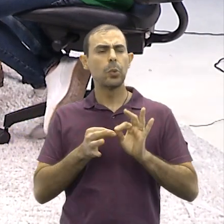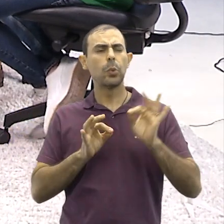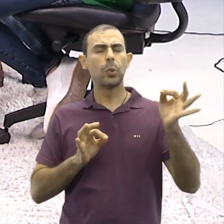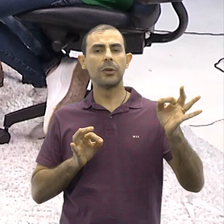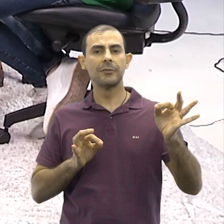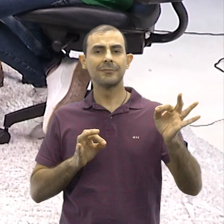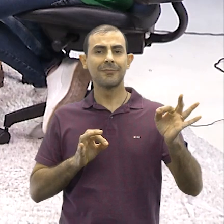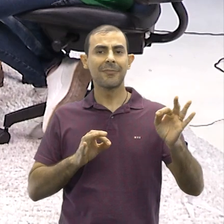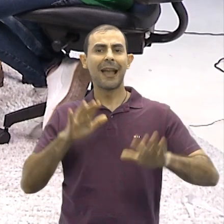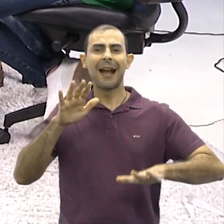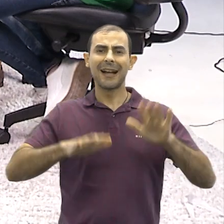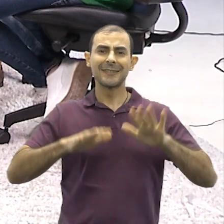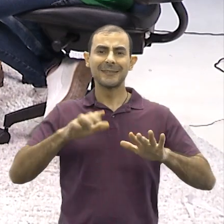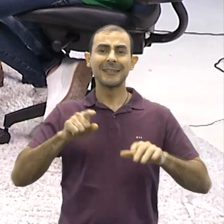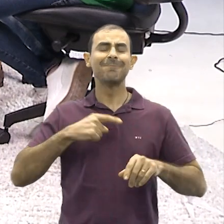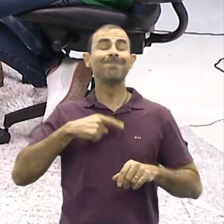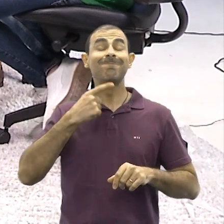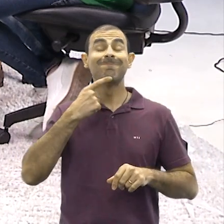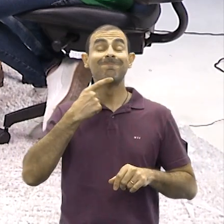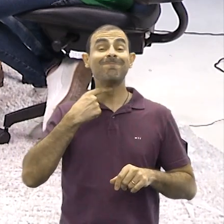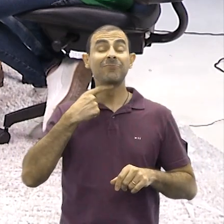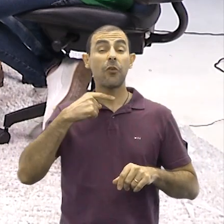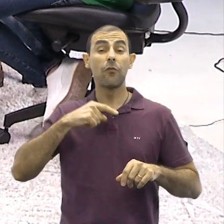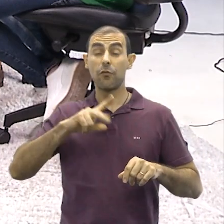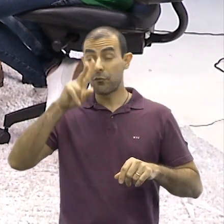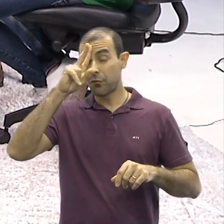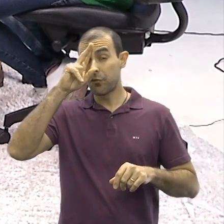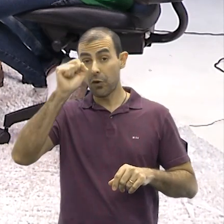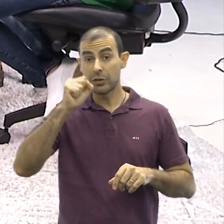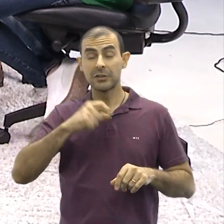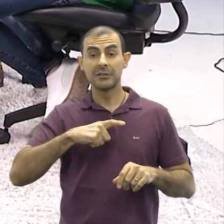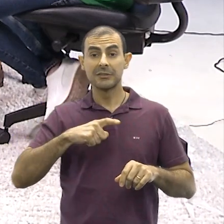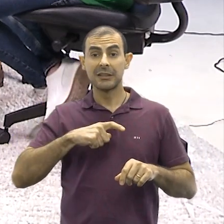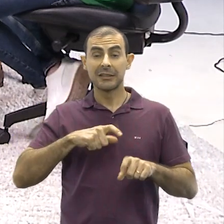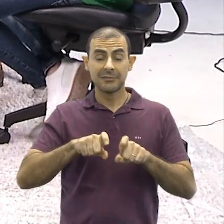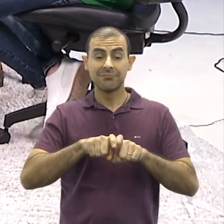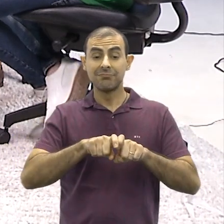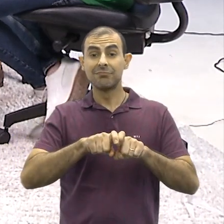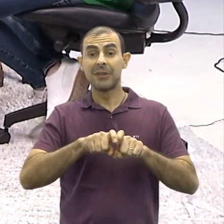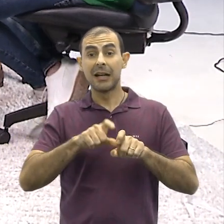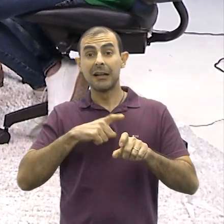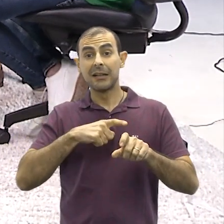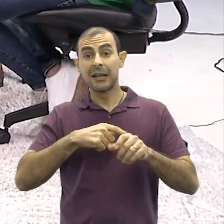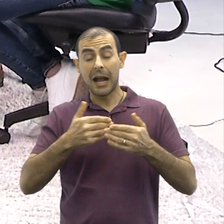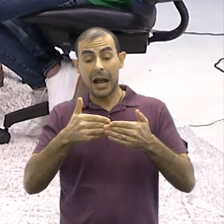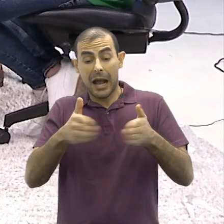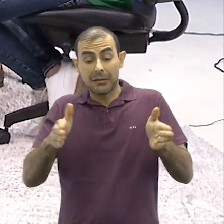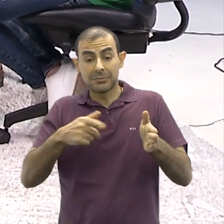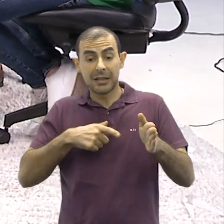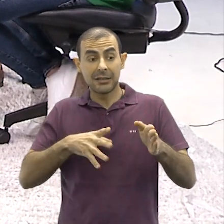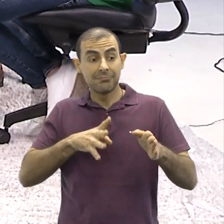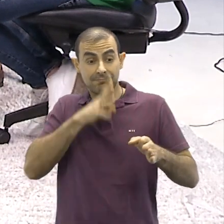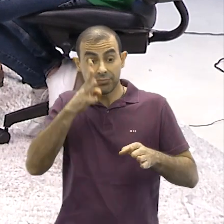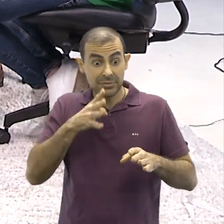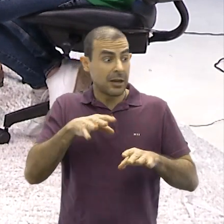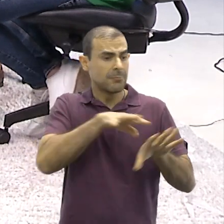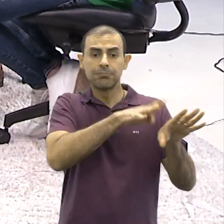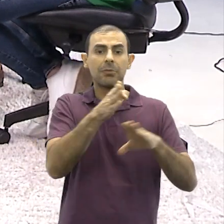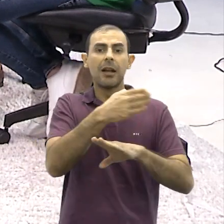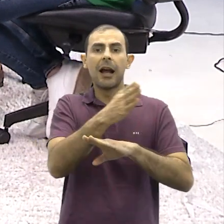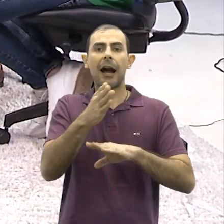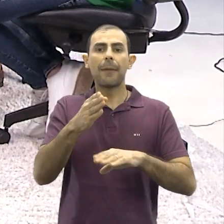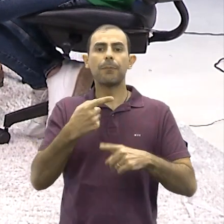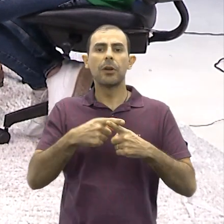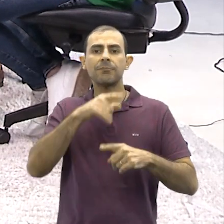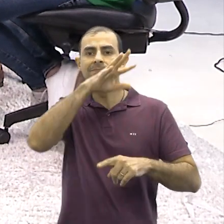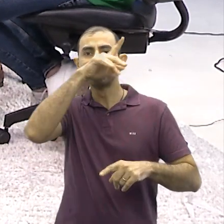mansinho, ele não sai de casa, mas o instinto dele é quando há uma fêmea em casa, o portão abre, ele vai para a rua. E ele vai atrás de uma fêmea e ele nunca mais volta, porque ele